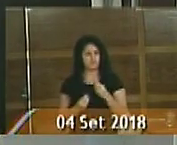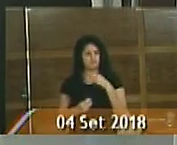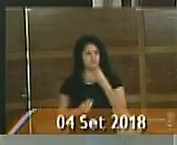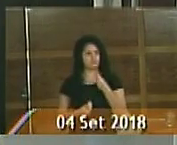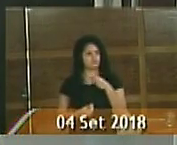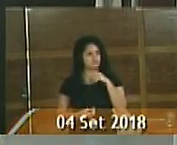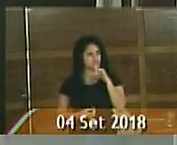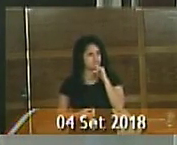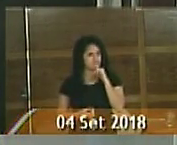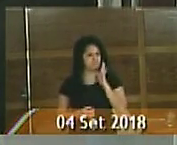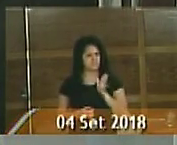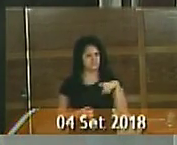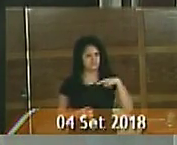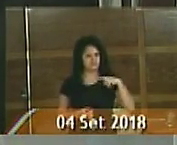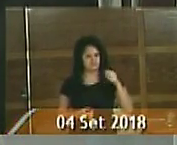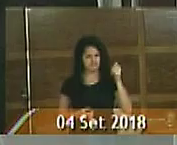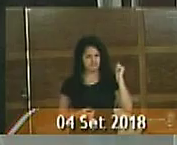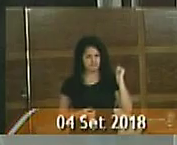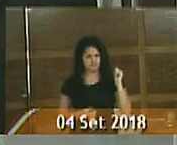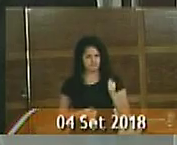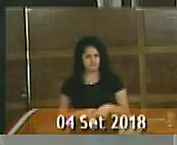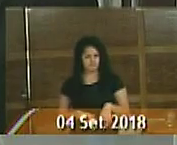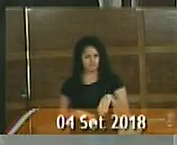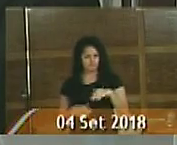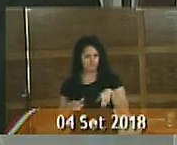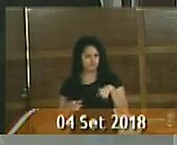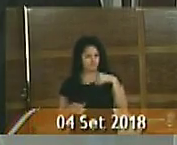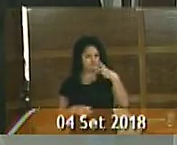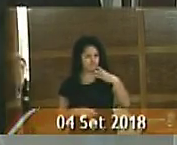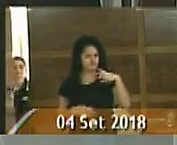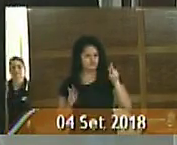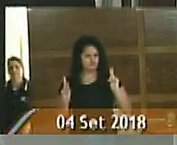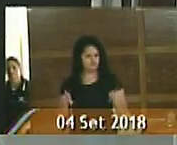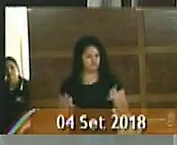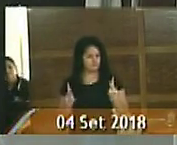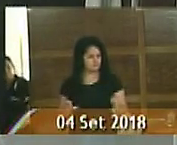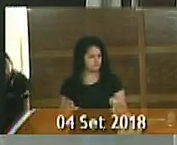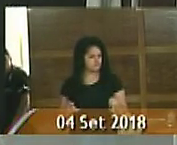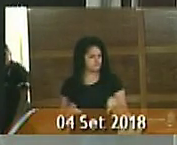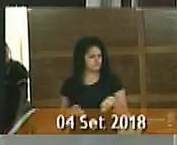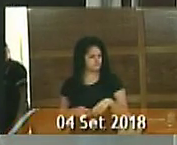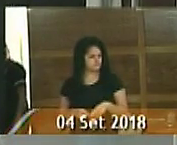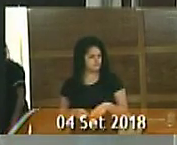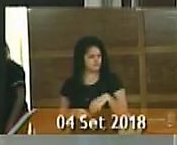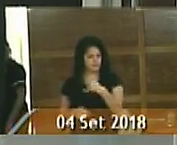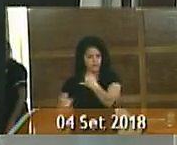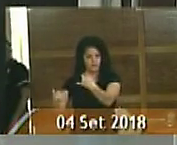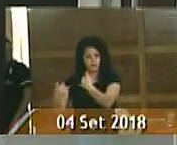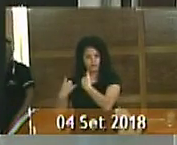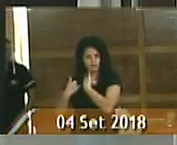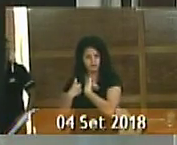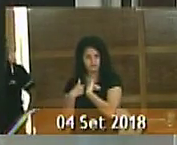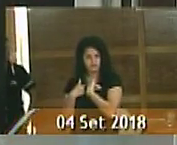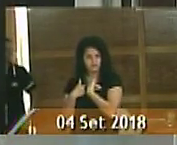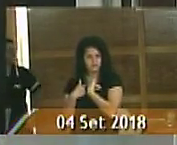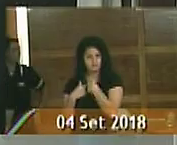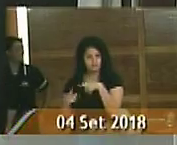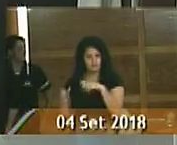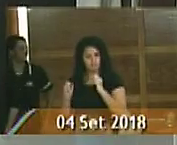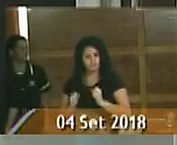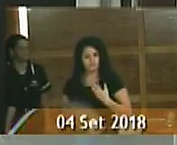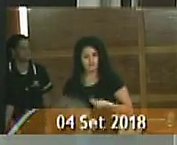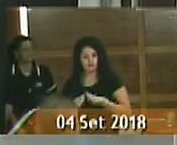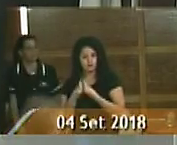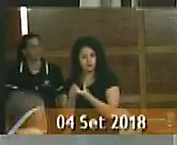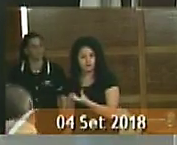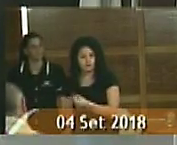Isso aí já tem dia. O módulo 3 do Parque Mambucaba, Zé, veio falar comigo se eu poderia doar um